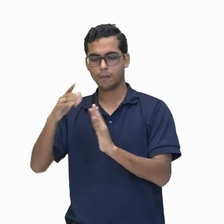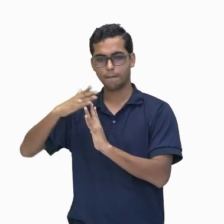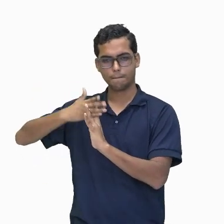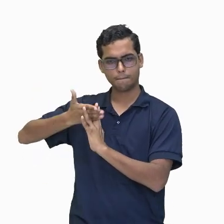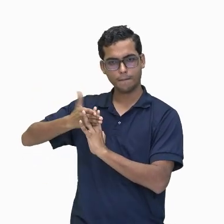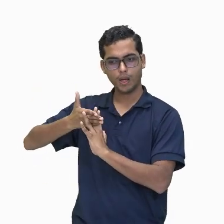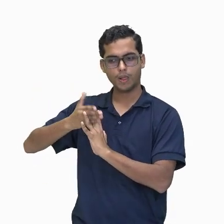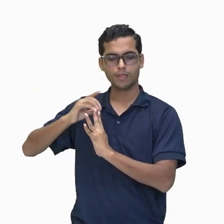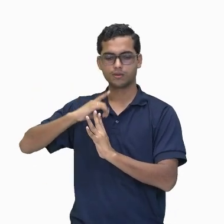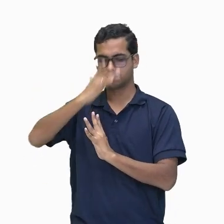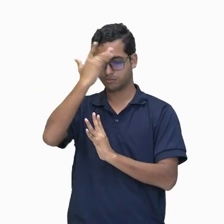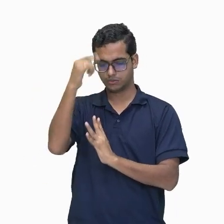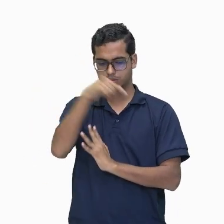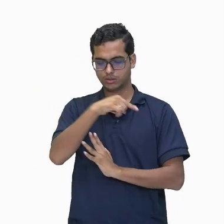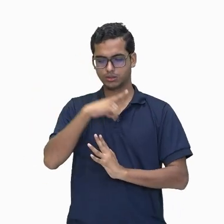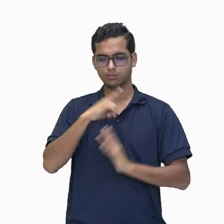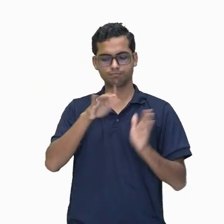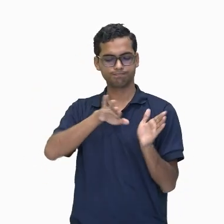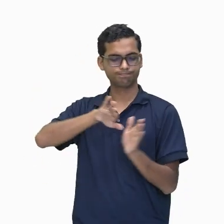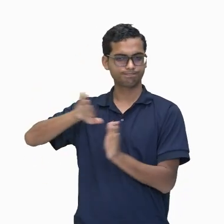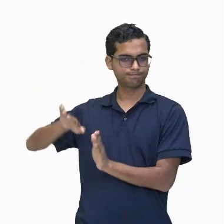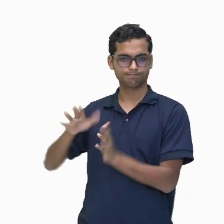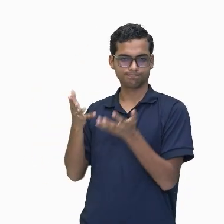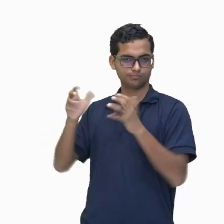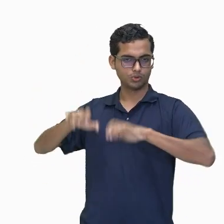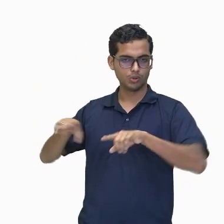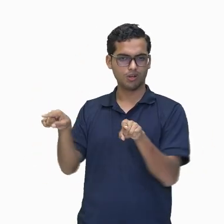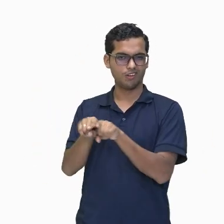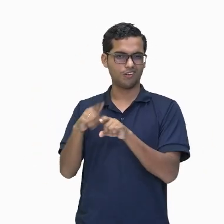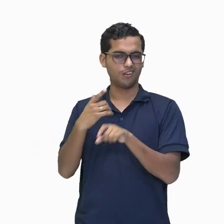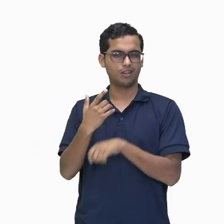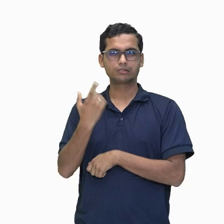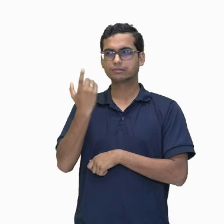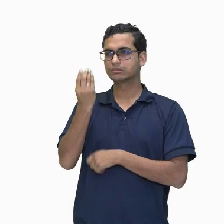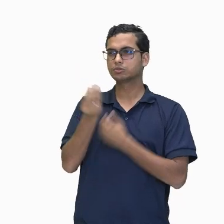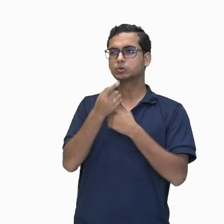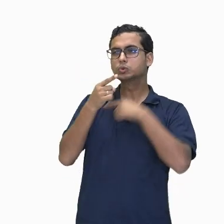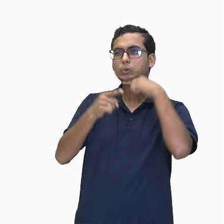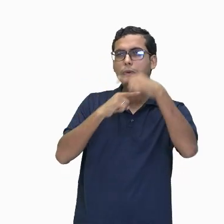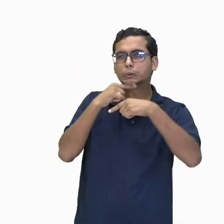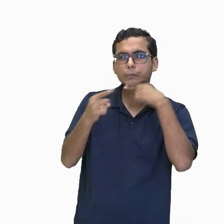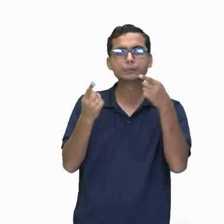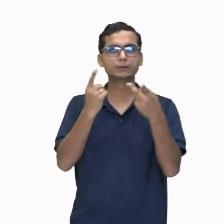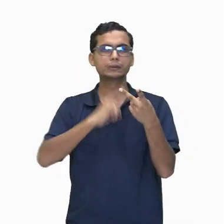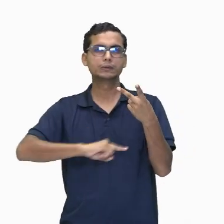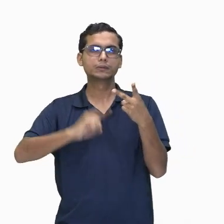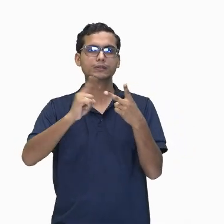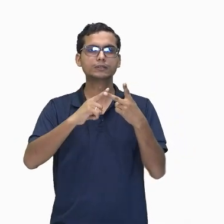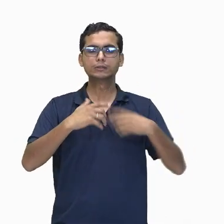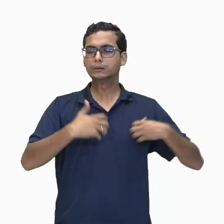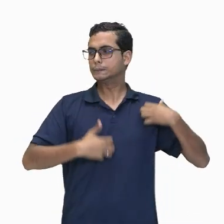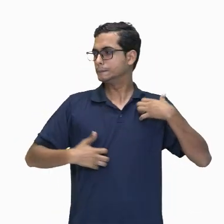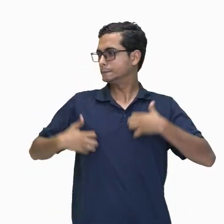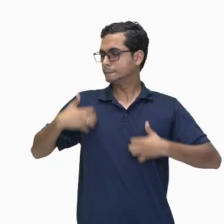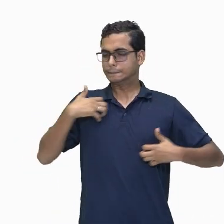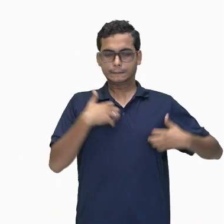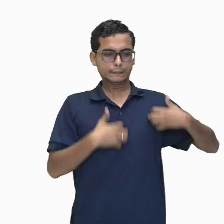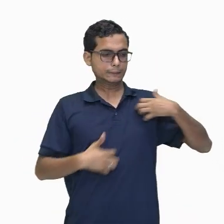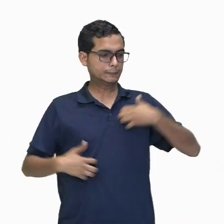daquelas contradições, daquela insegurança, daquela angústia existencial por conta